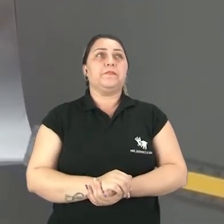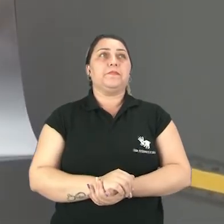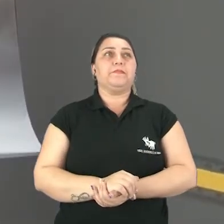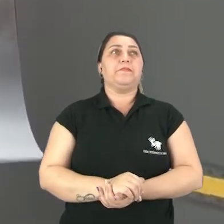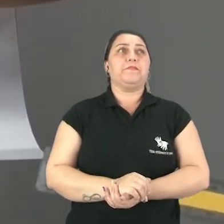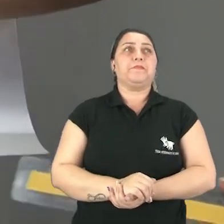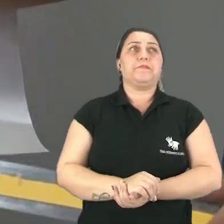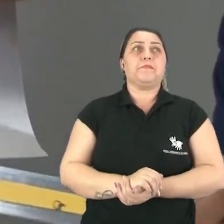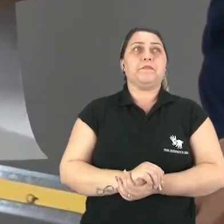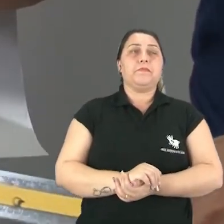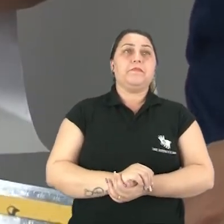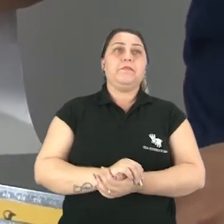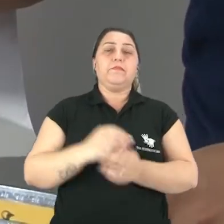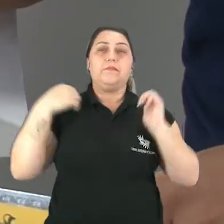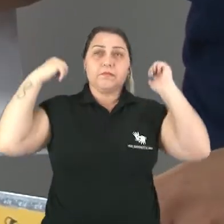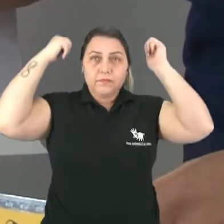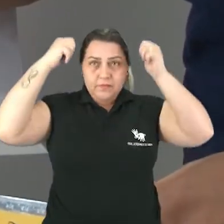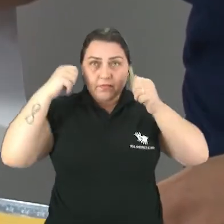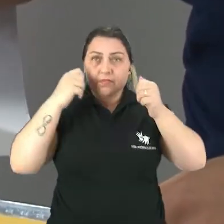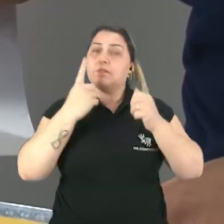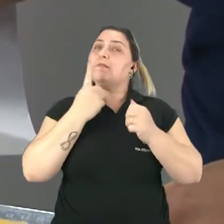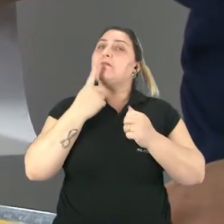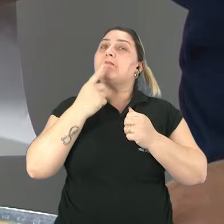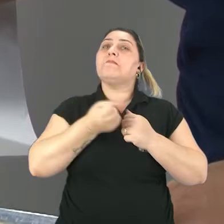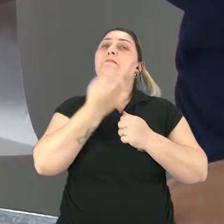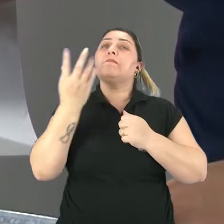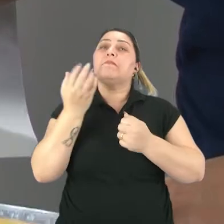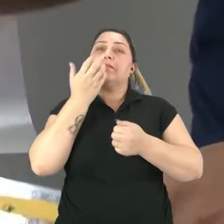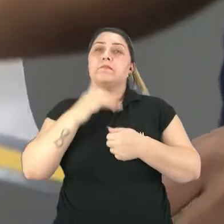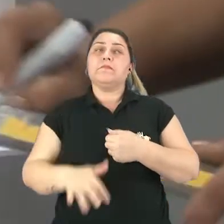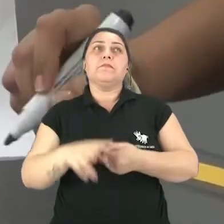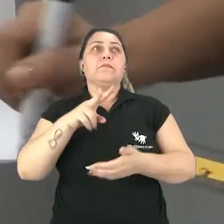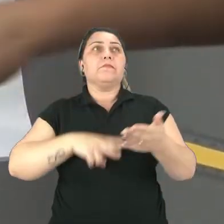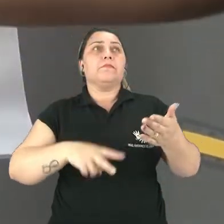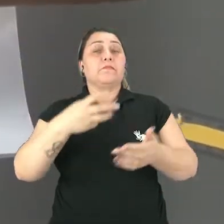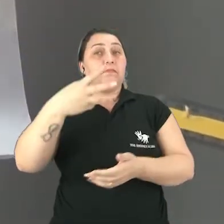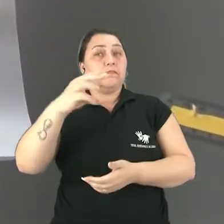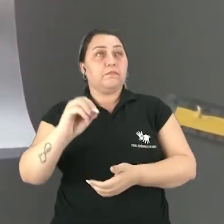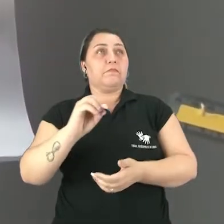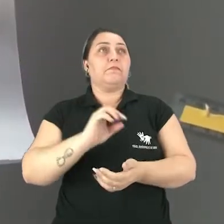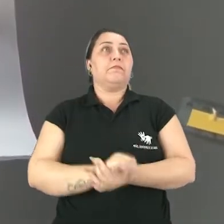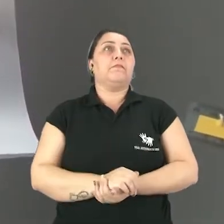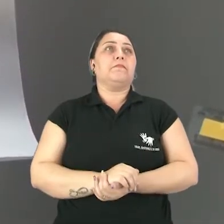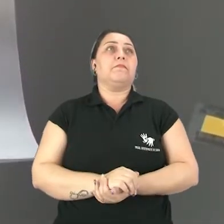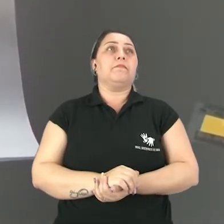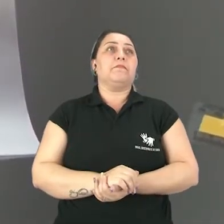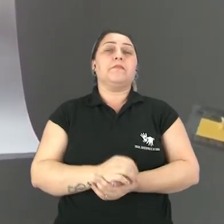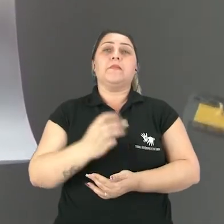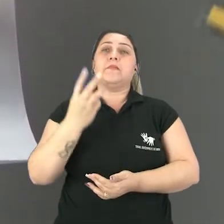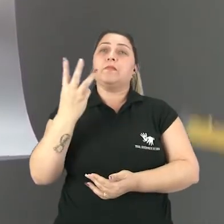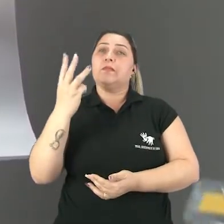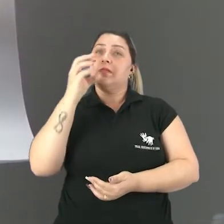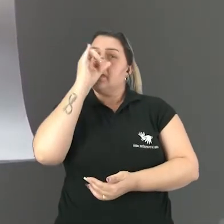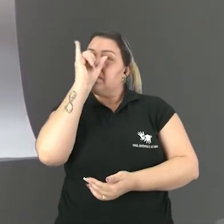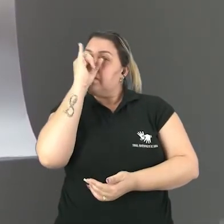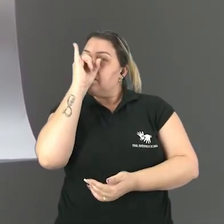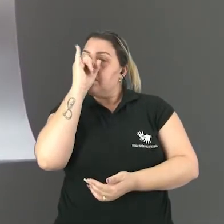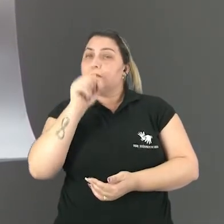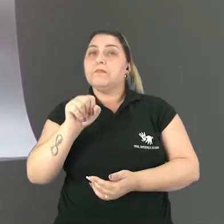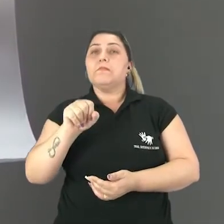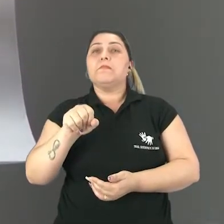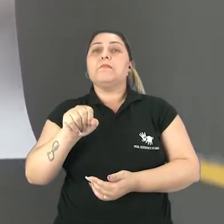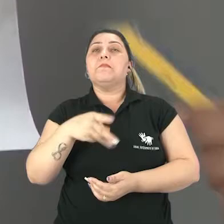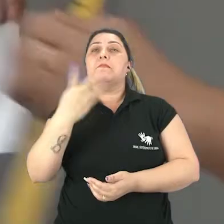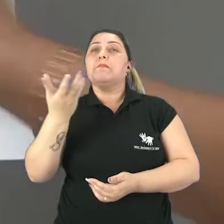Ó. Chapeuzinho vermelho. Quantas crianças leram? 30. 3 porquinhos. Quantas